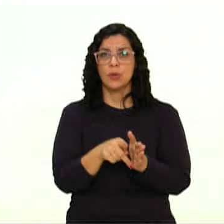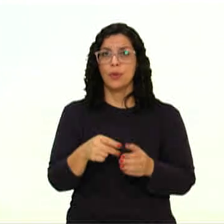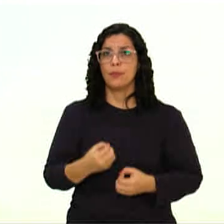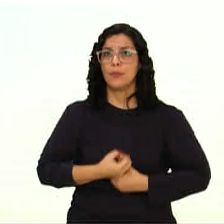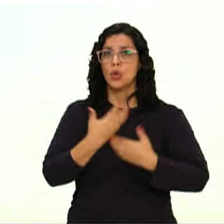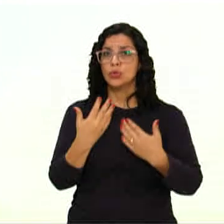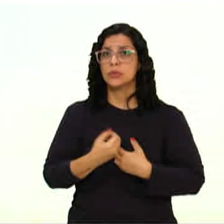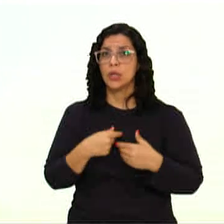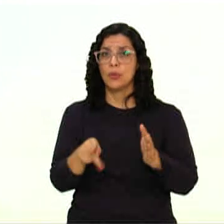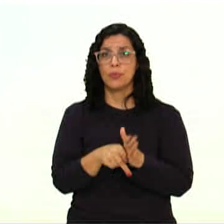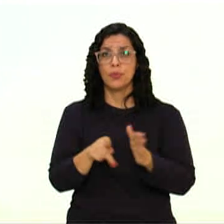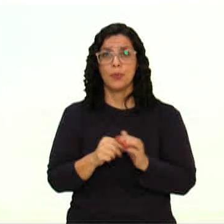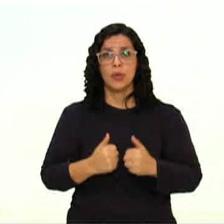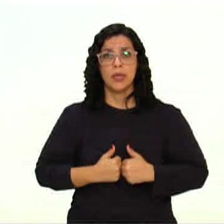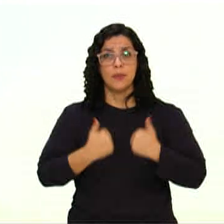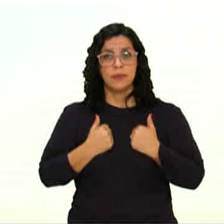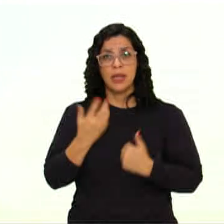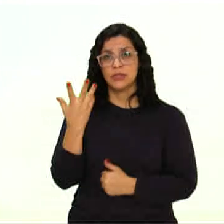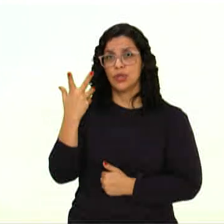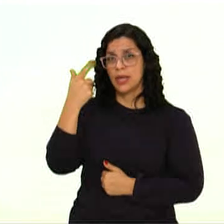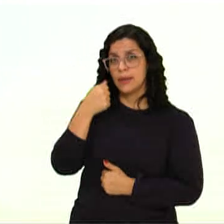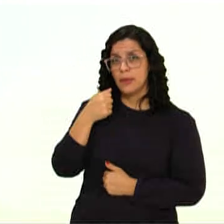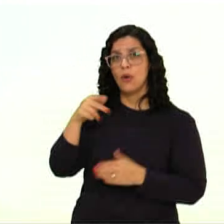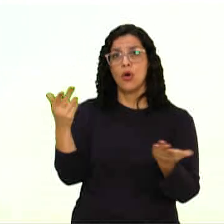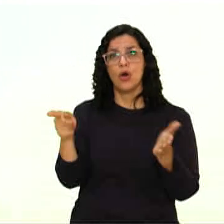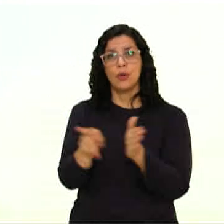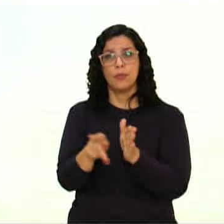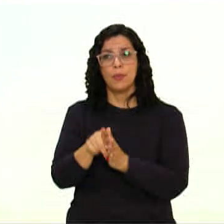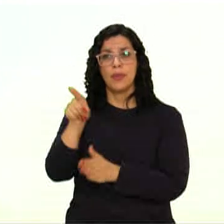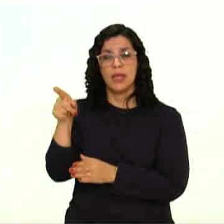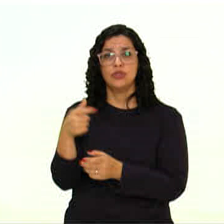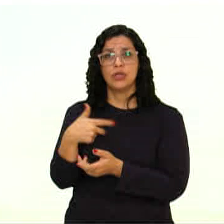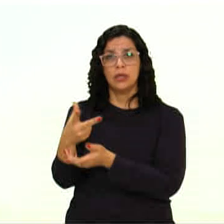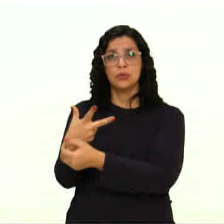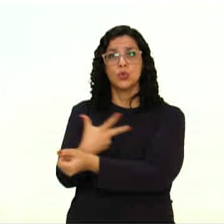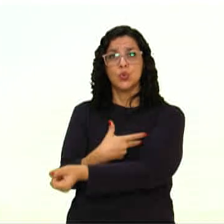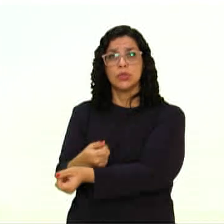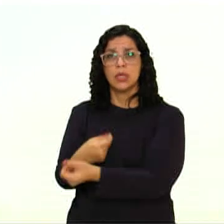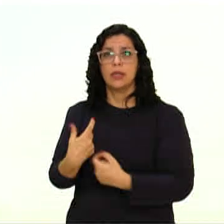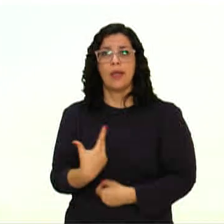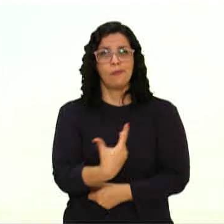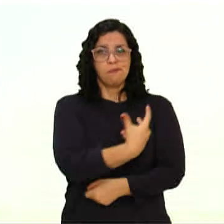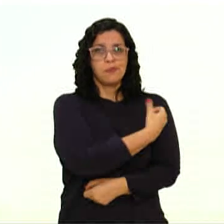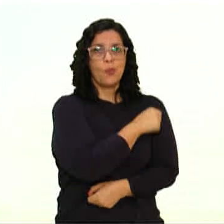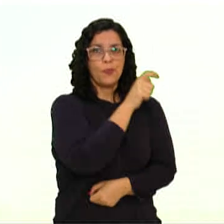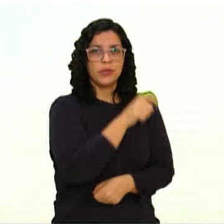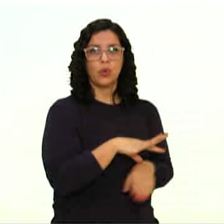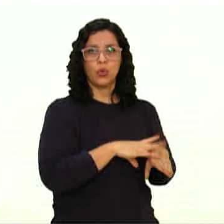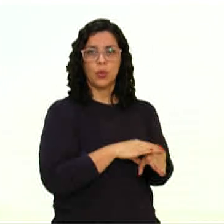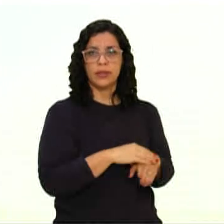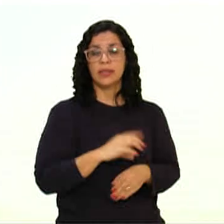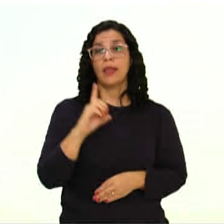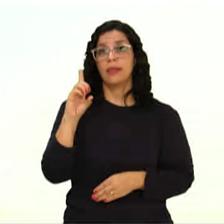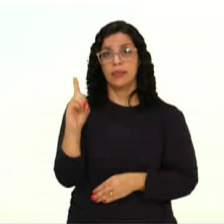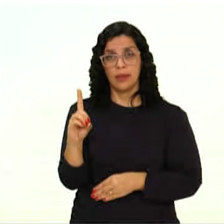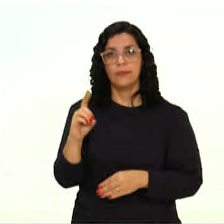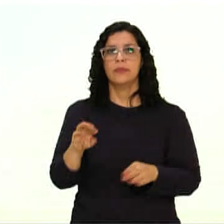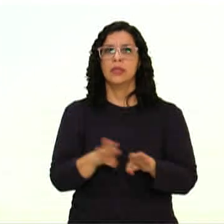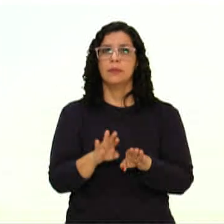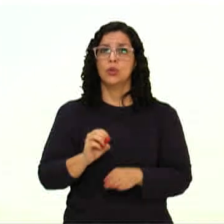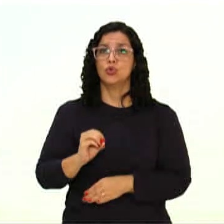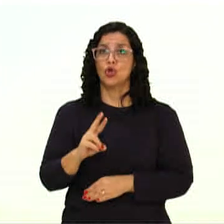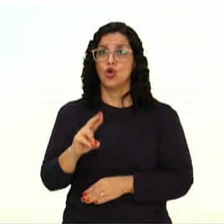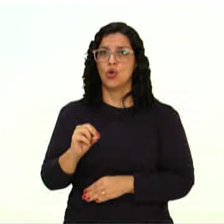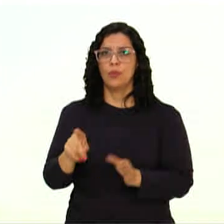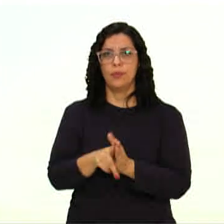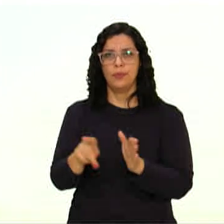com estímulo da imunidade de um animal, cujos anticorpos são coletados e aplicados nos pacientes. E letra D. O soro é um